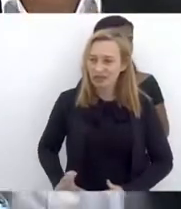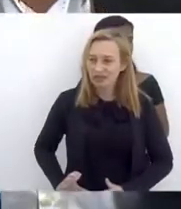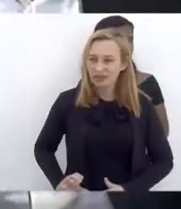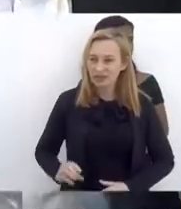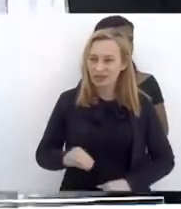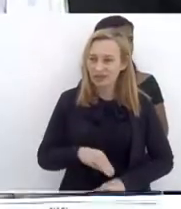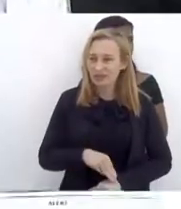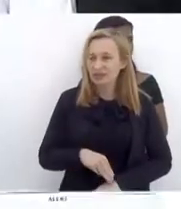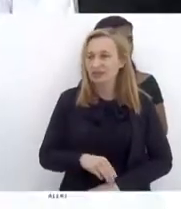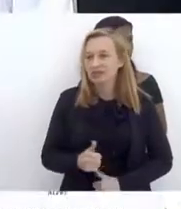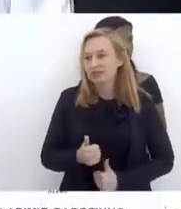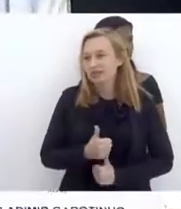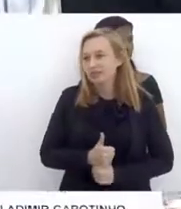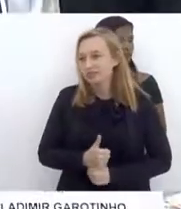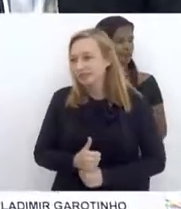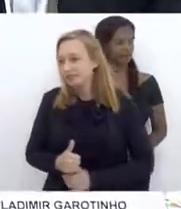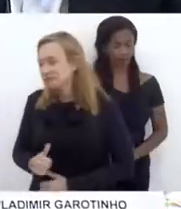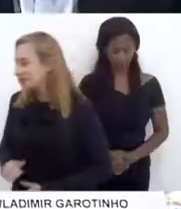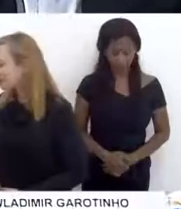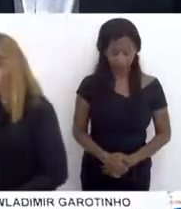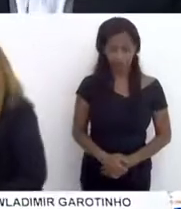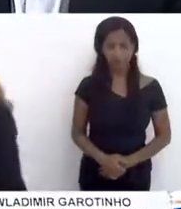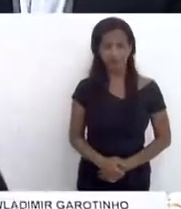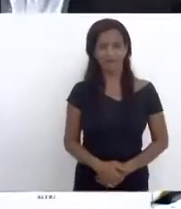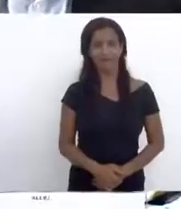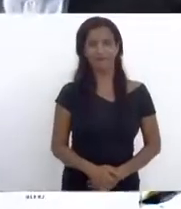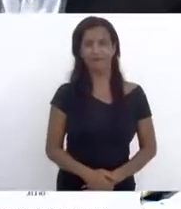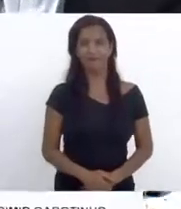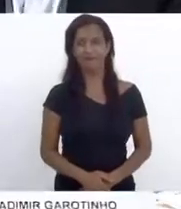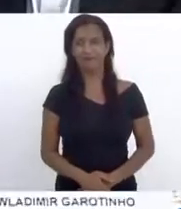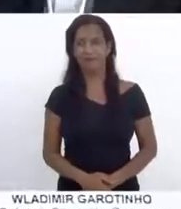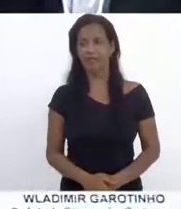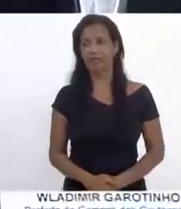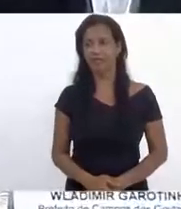mestre André Siciliano. Obrigado. Só se for de cerimônia.